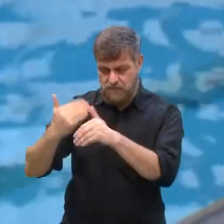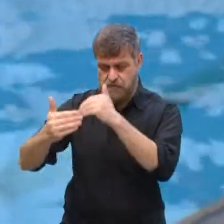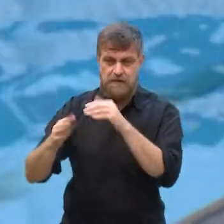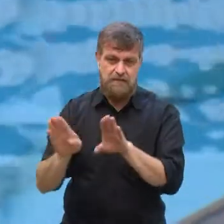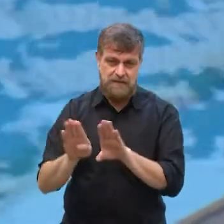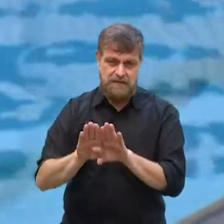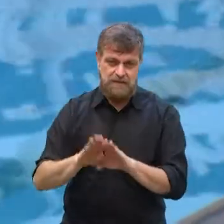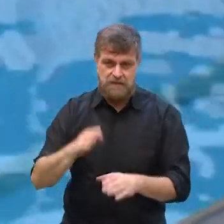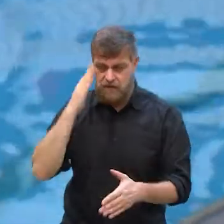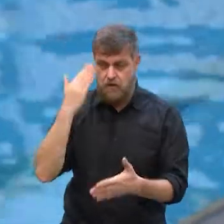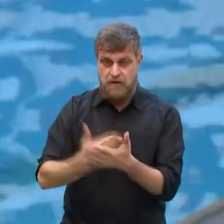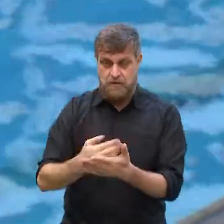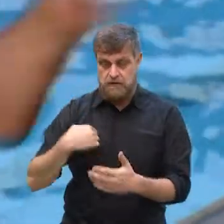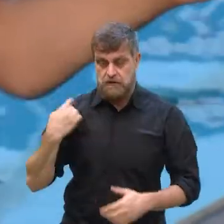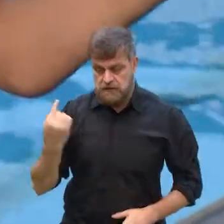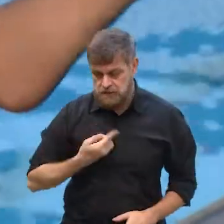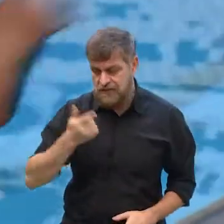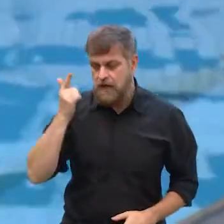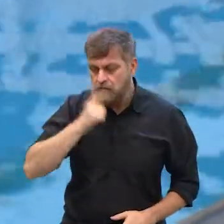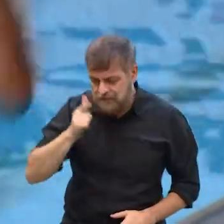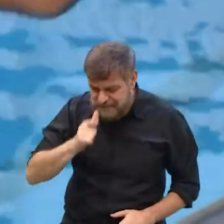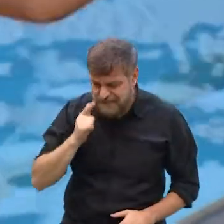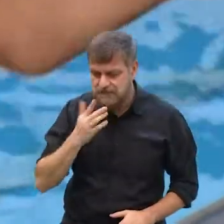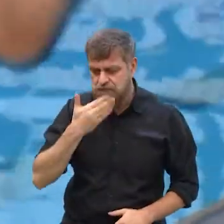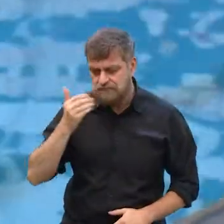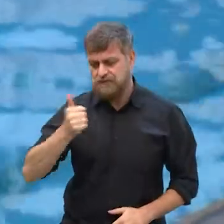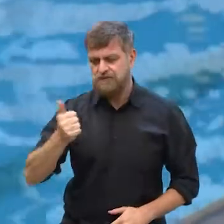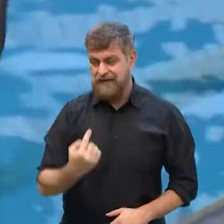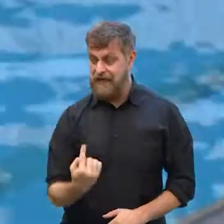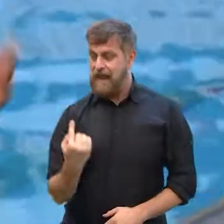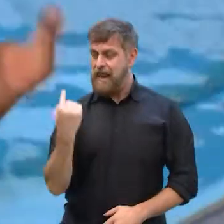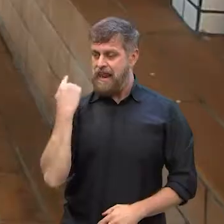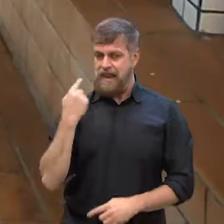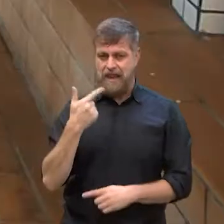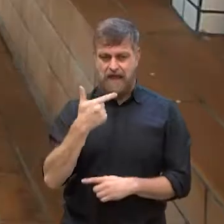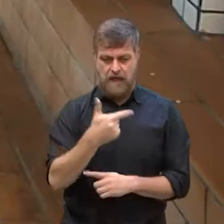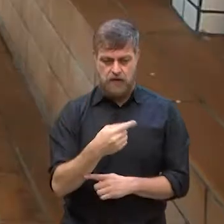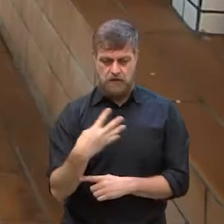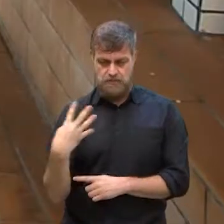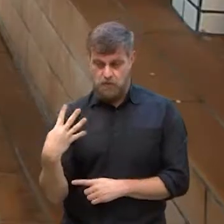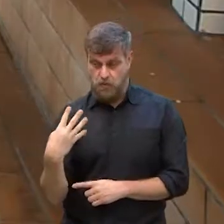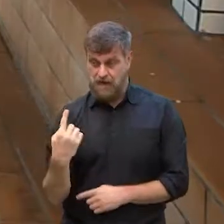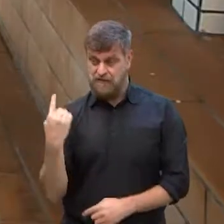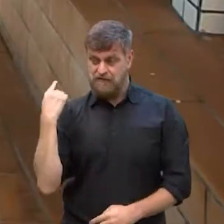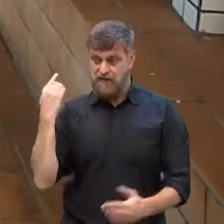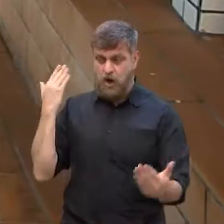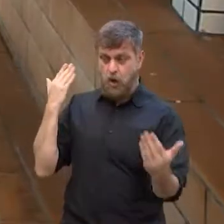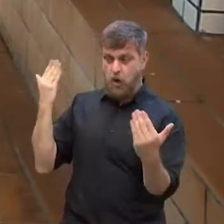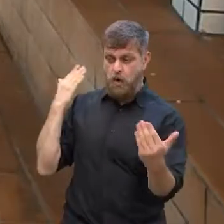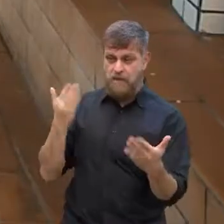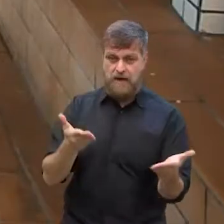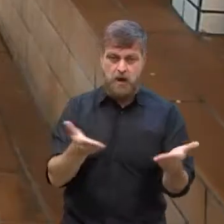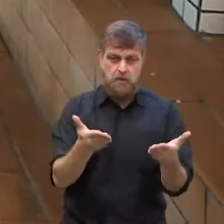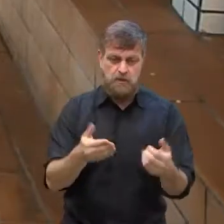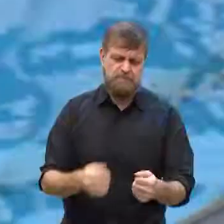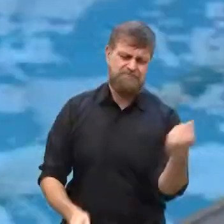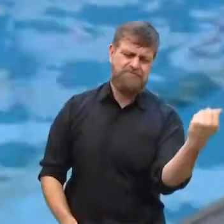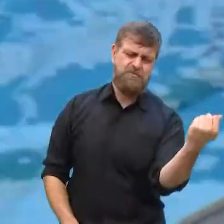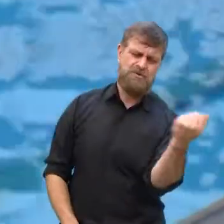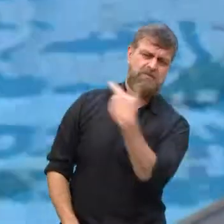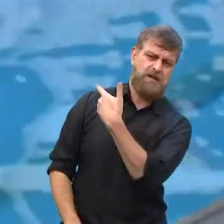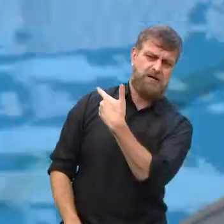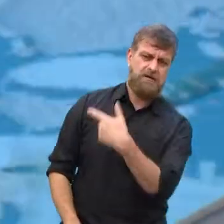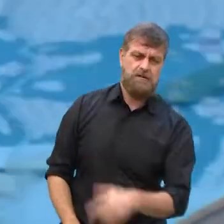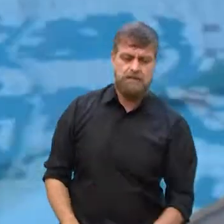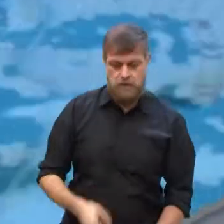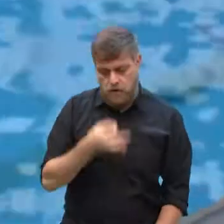acredito que a gente está numa crescente. Se a gente pensar que quando eu comecei em 2004 e o que estamos hoje, a gente está muito melhor. Então, ao meu